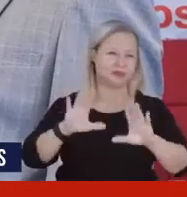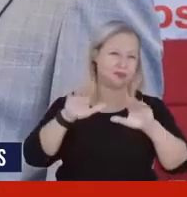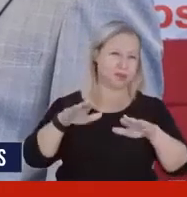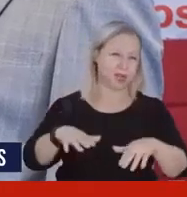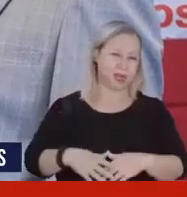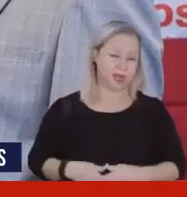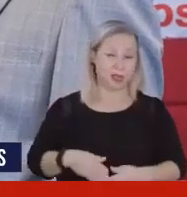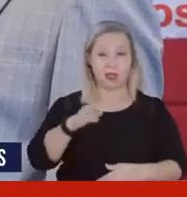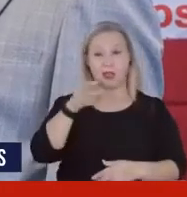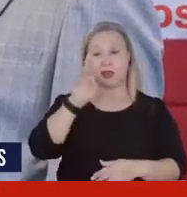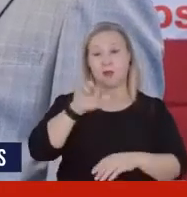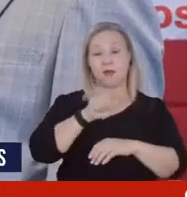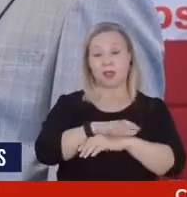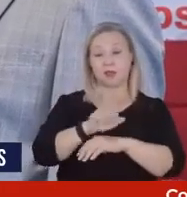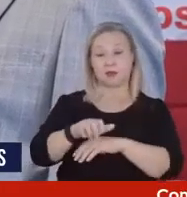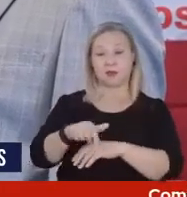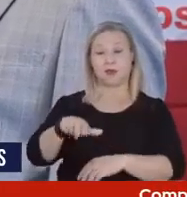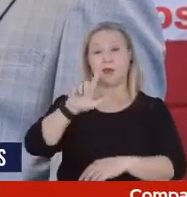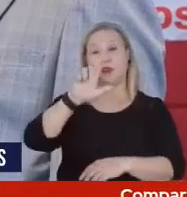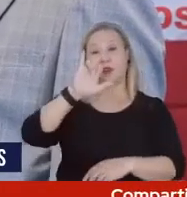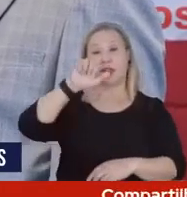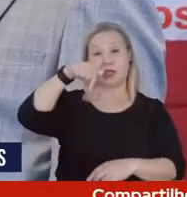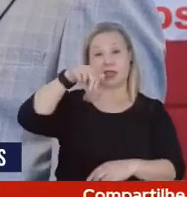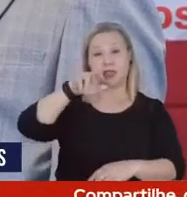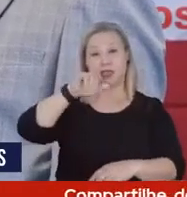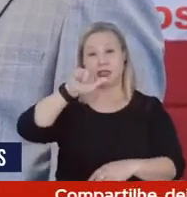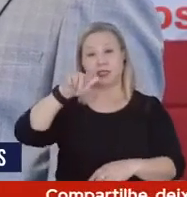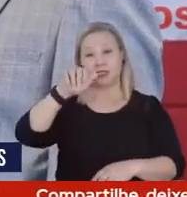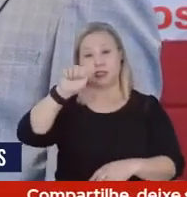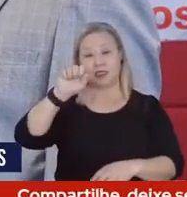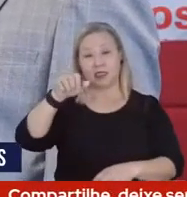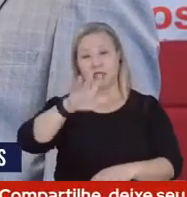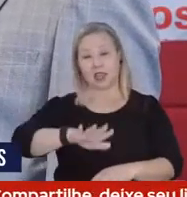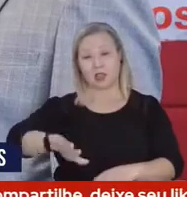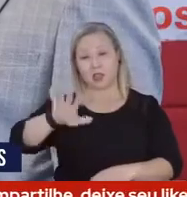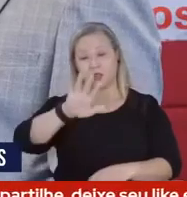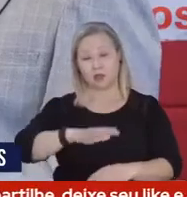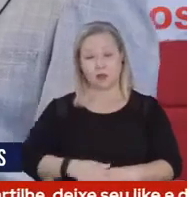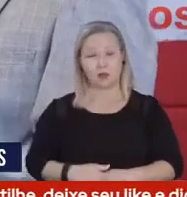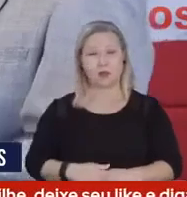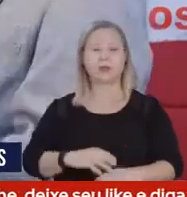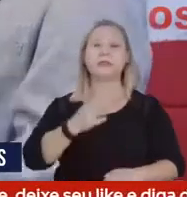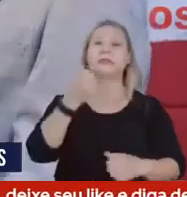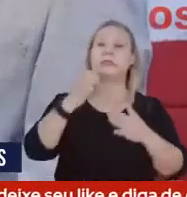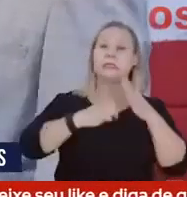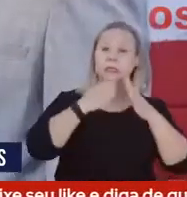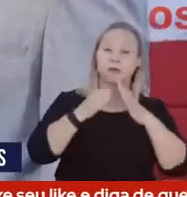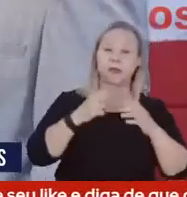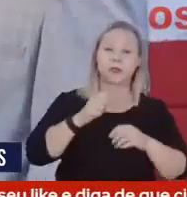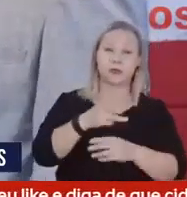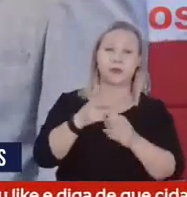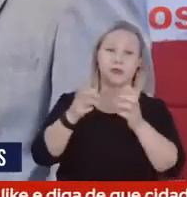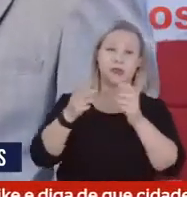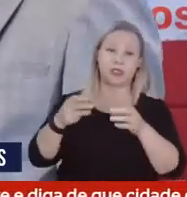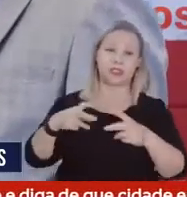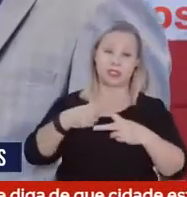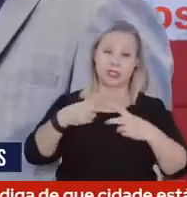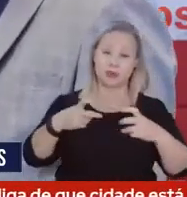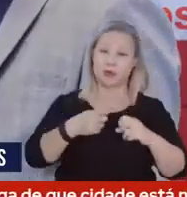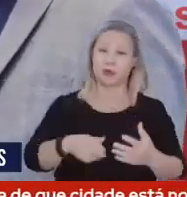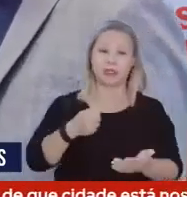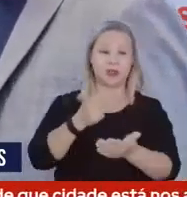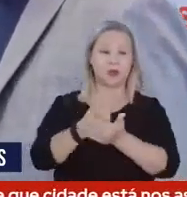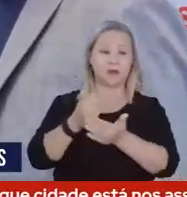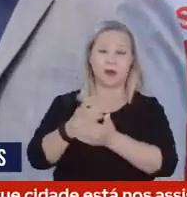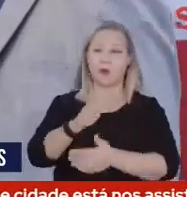da Liquigás, dos nossos gasodutos, que foram vendidos e que a Petrobras hoje já pagou tudo aquilo que recebeu nessa privatização feita